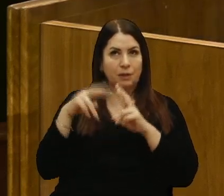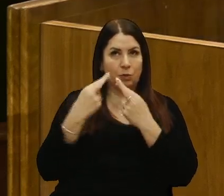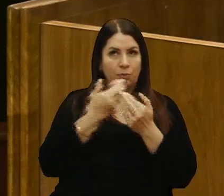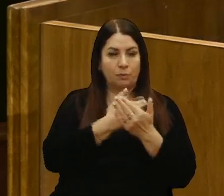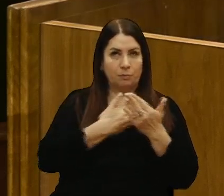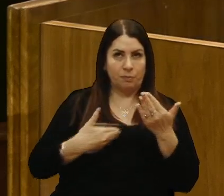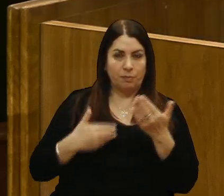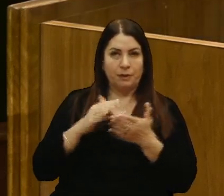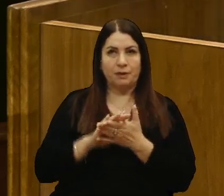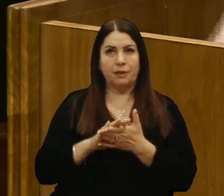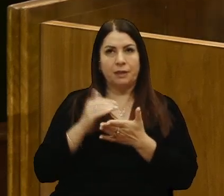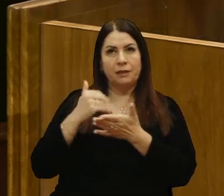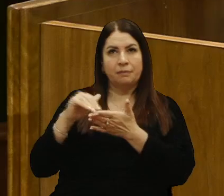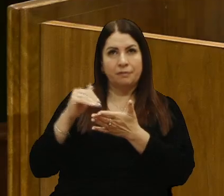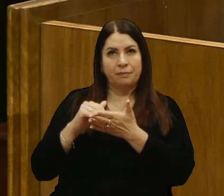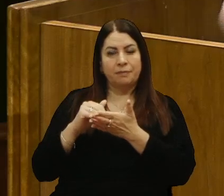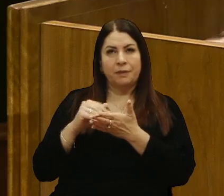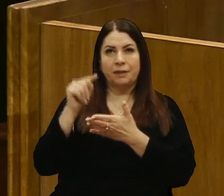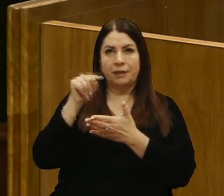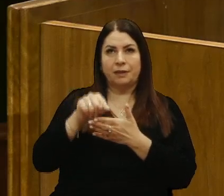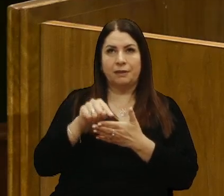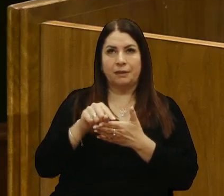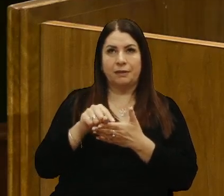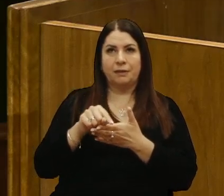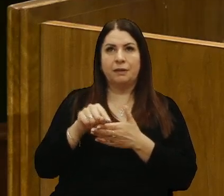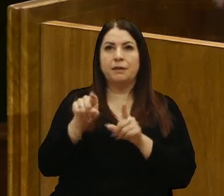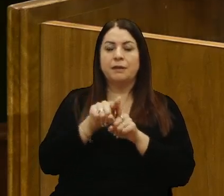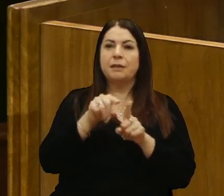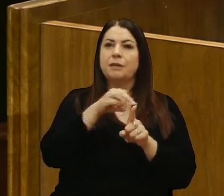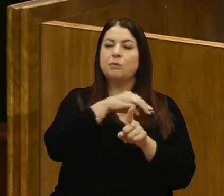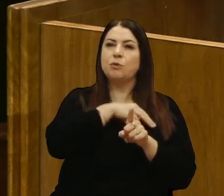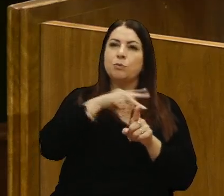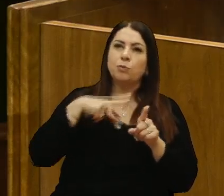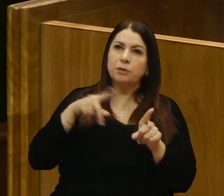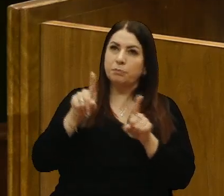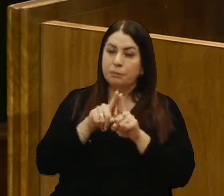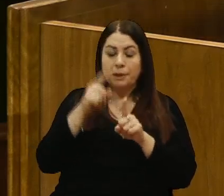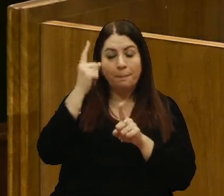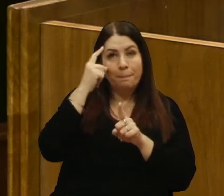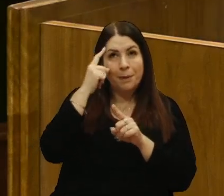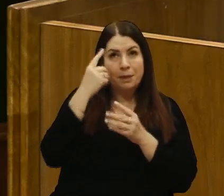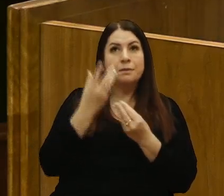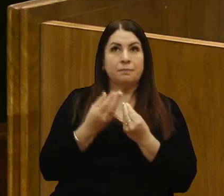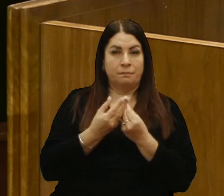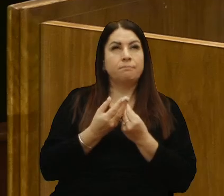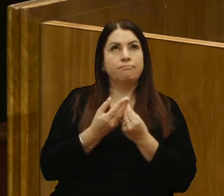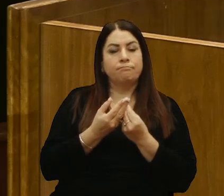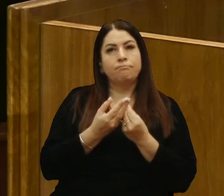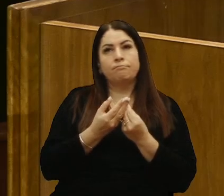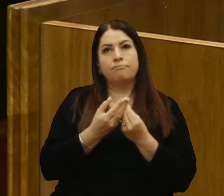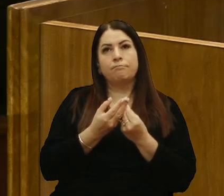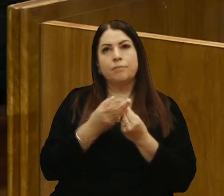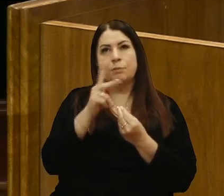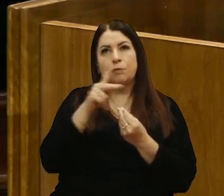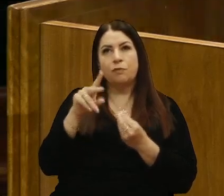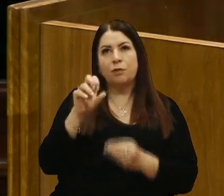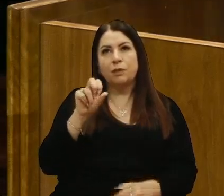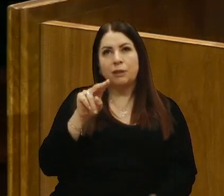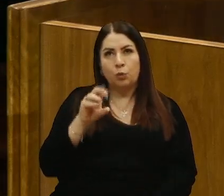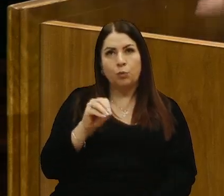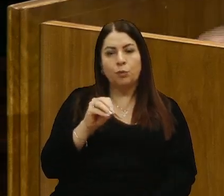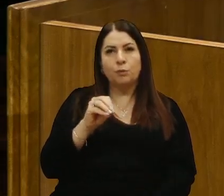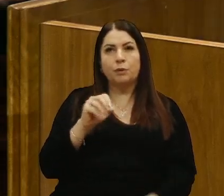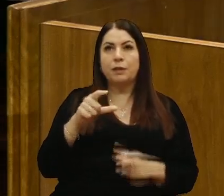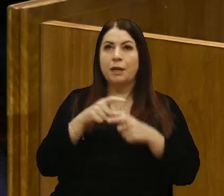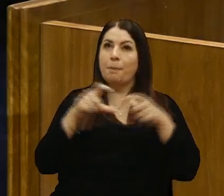pública com a secretária, estava aqui o MP também, que nós podemos pensar, professor Saulo, na ampliação